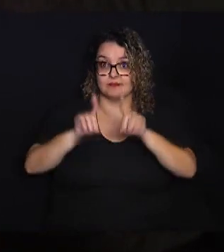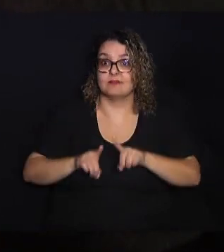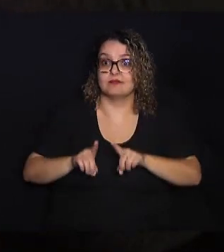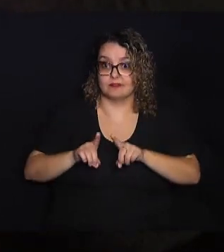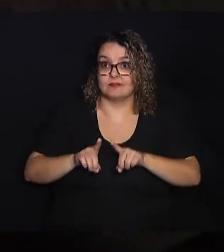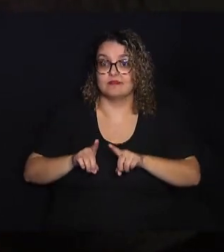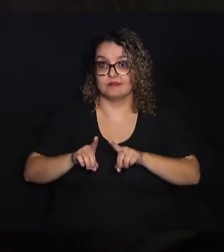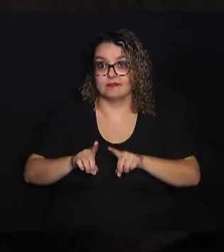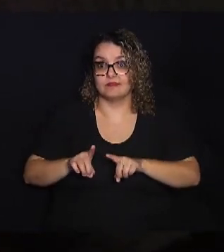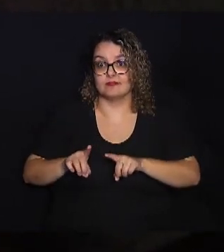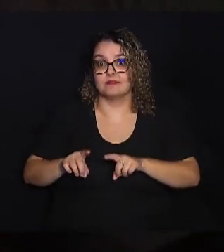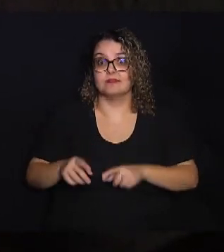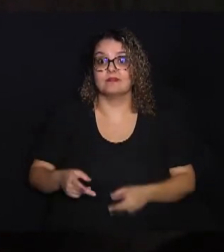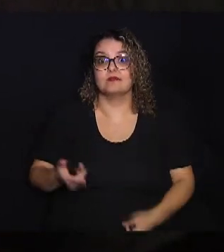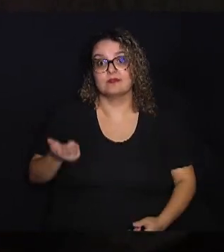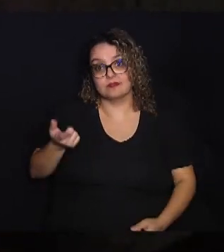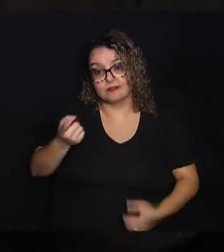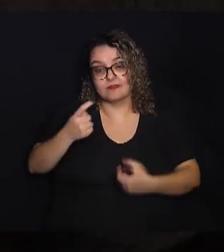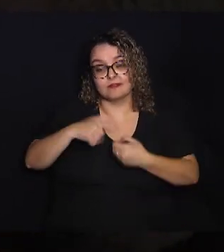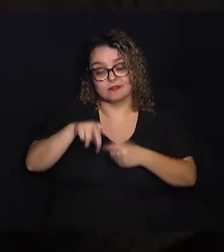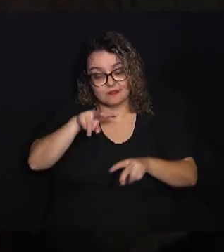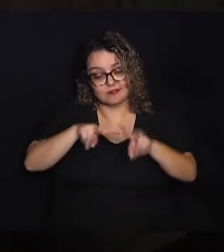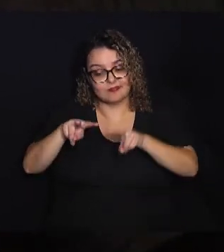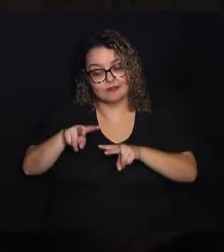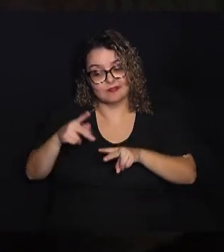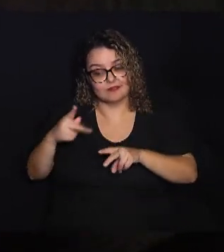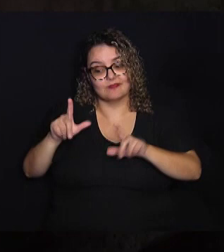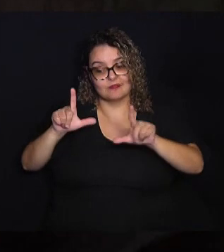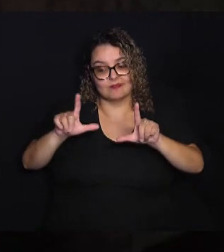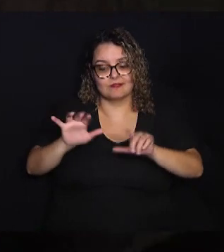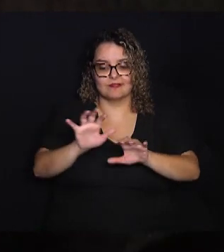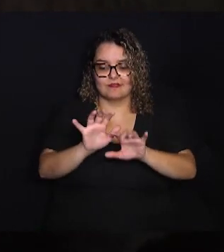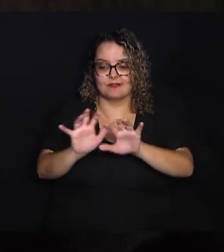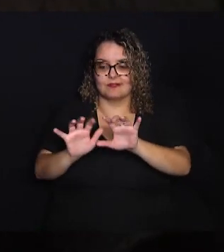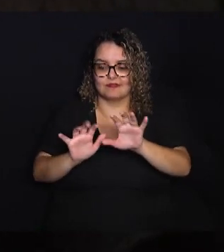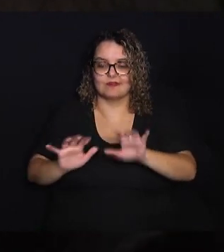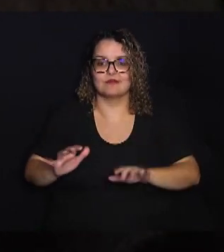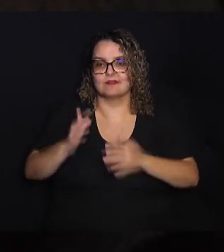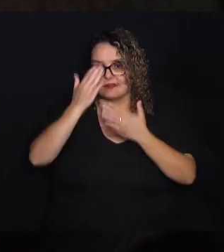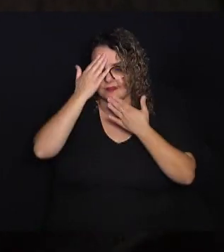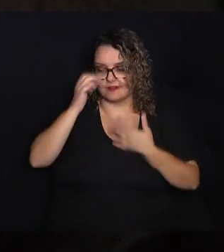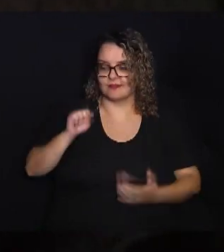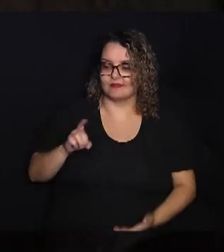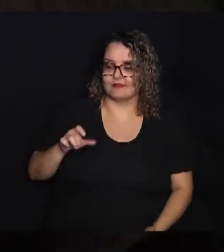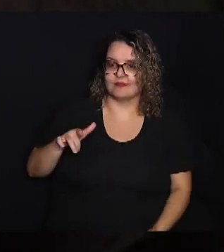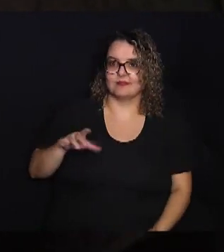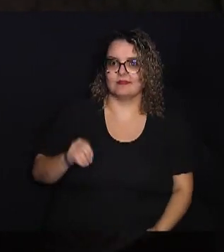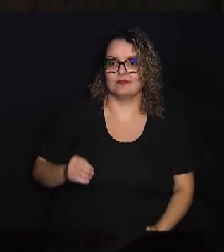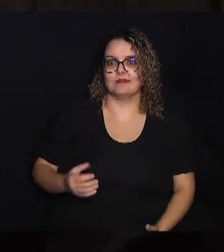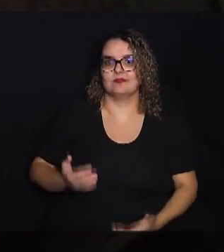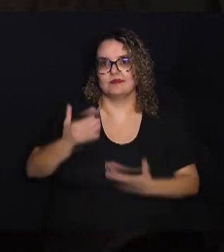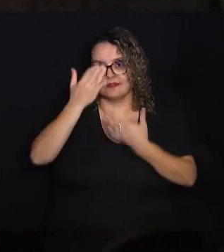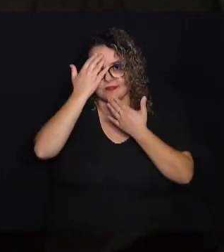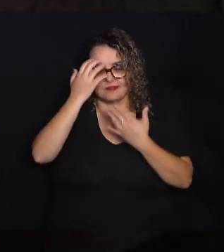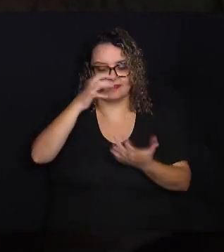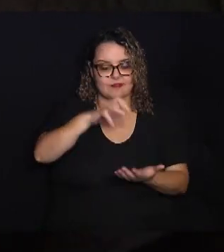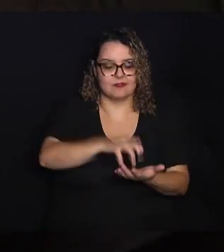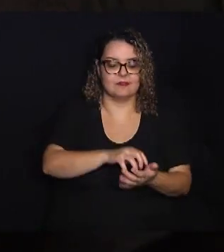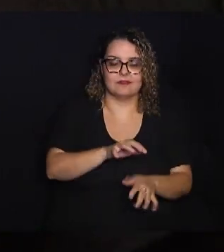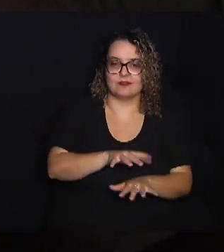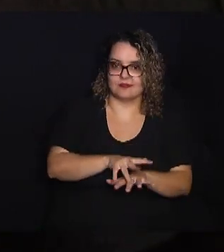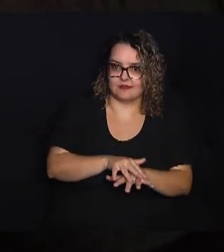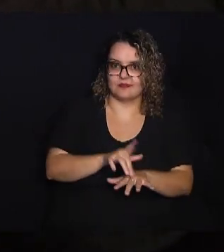voltar a enxergar através dos seus quadros. Obrigado, Adélio Sarro. Obrigado, Centro Cultural Luiz Braille,